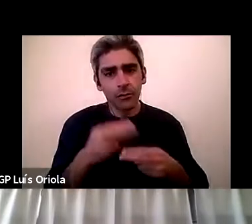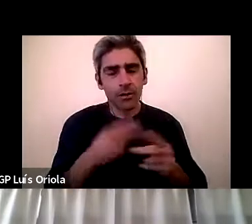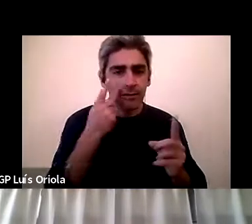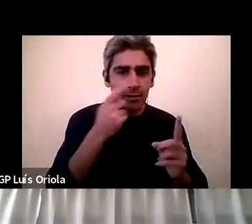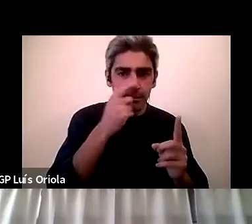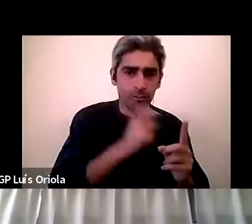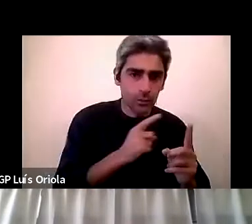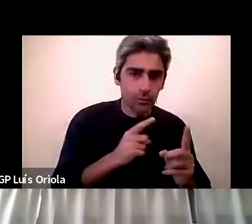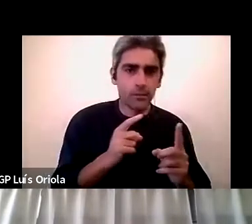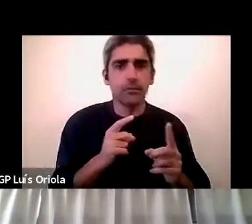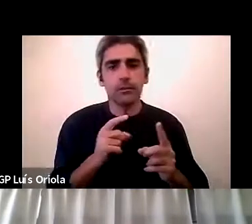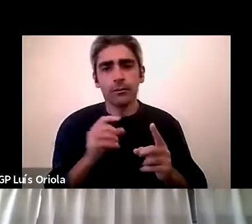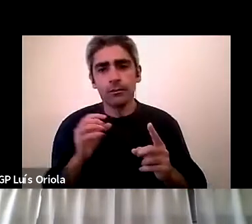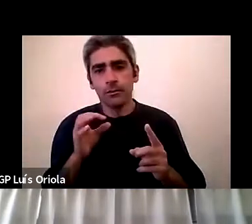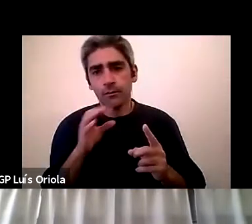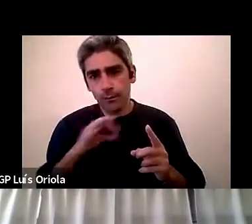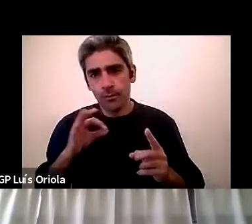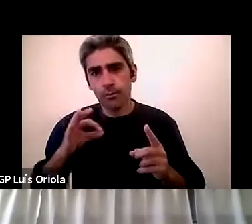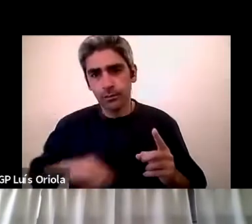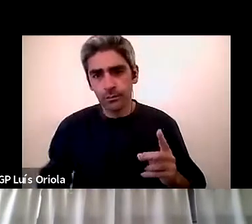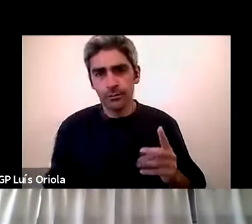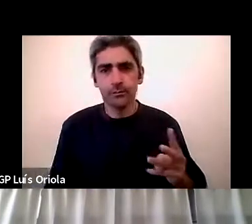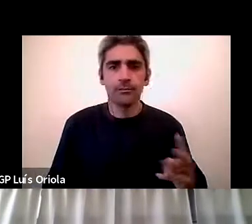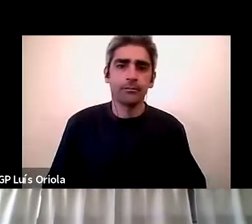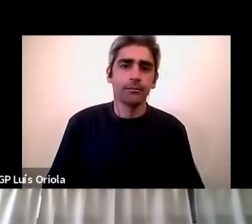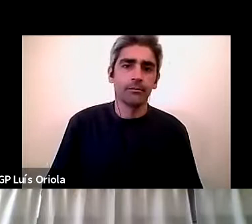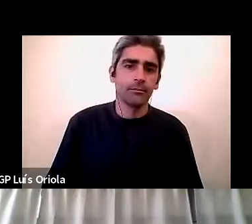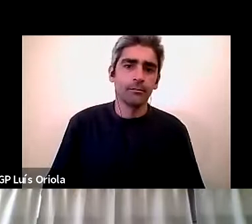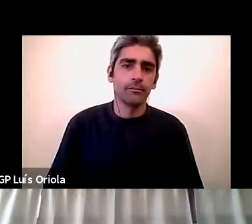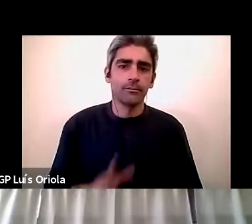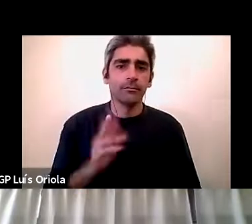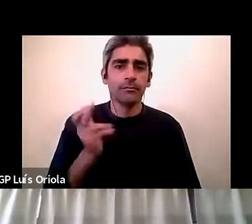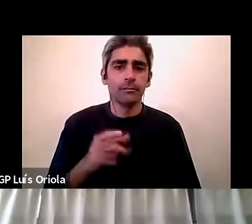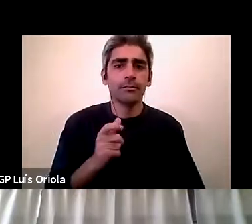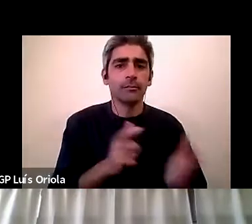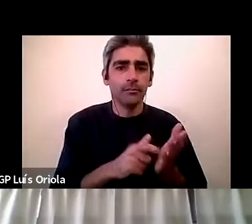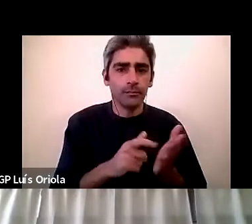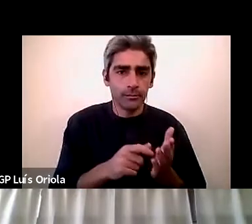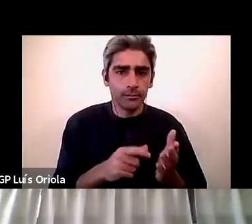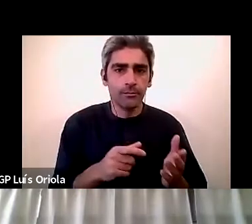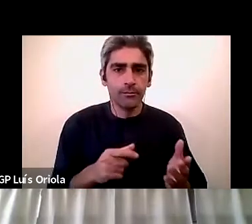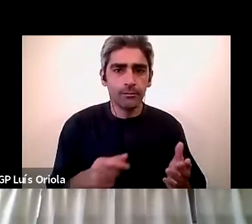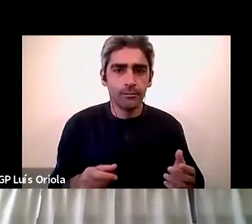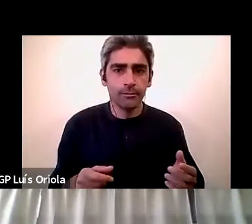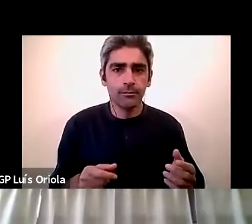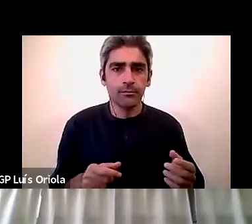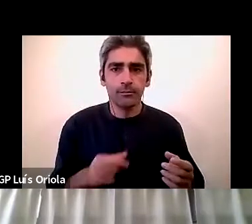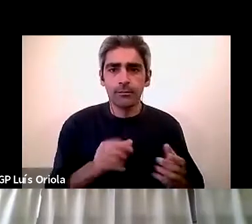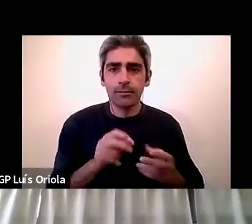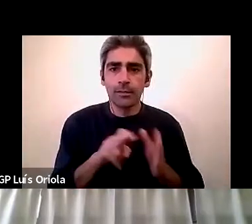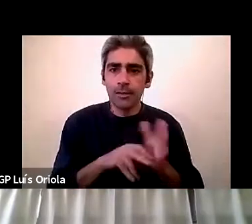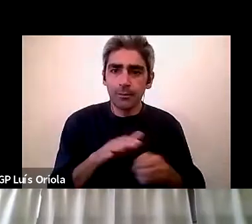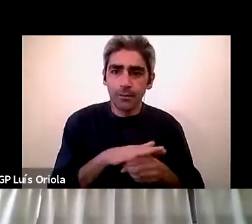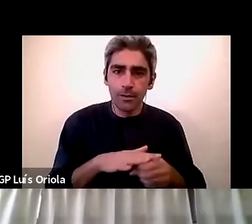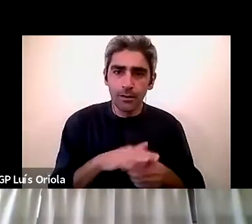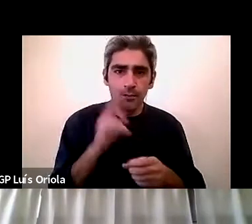pessoal, familiar e profissional. E para isso acontecer é necessário definir regras básicas para haver